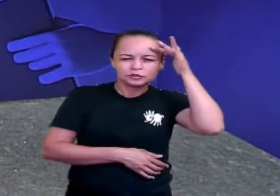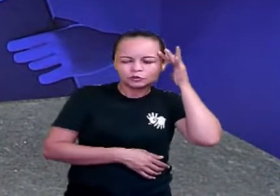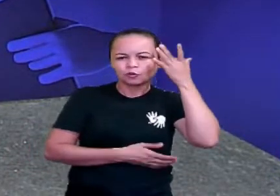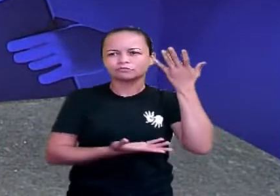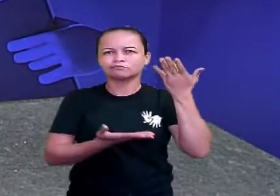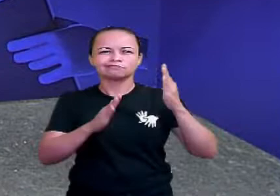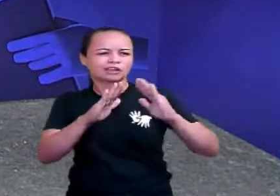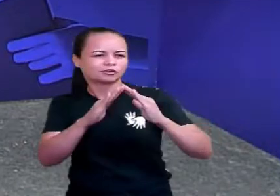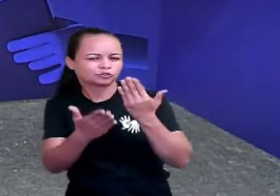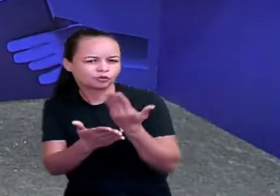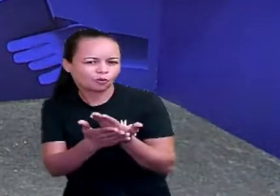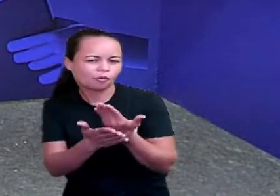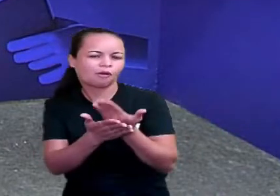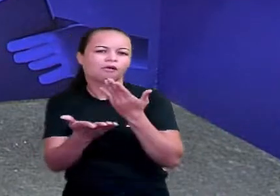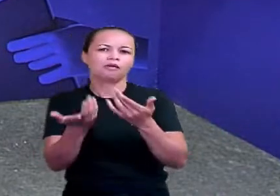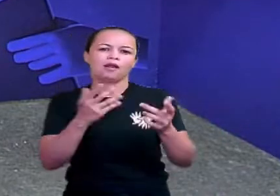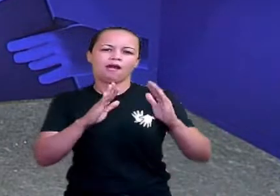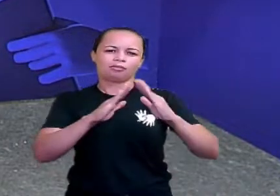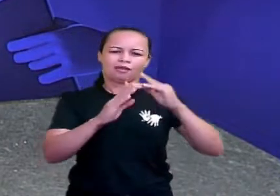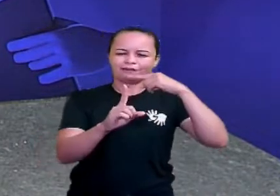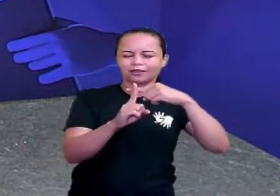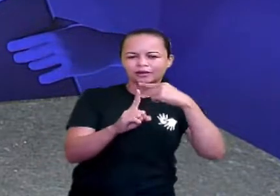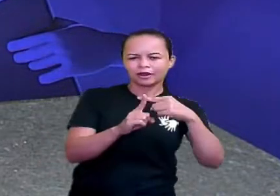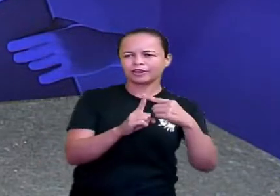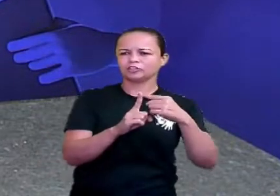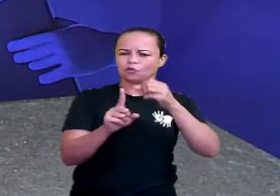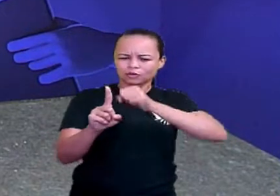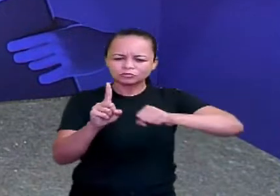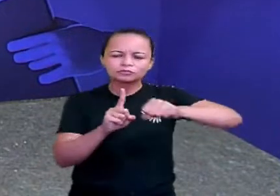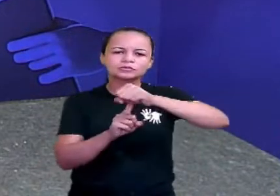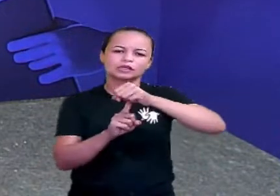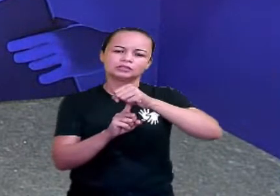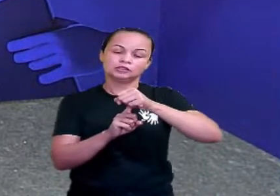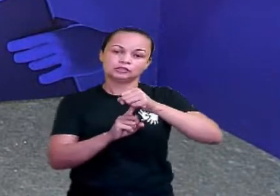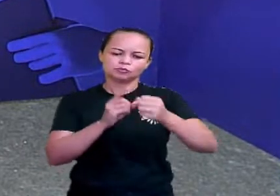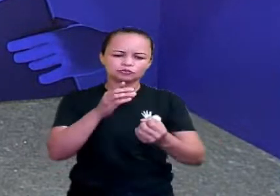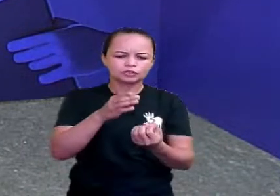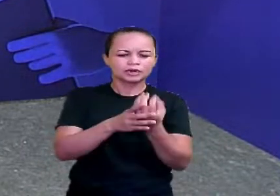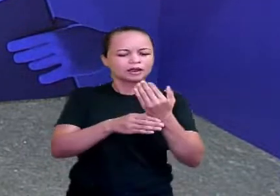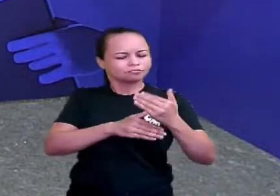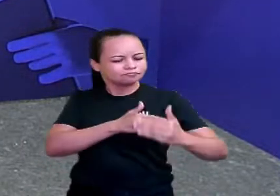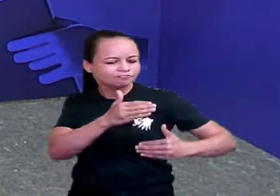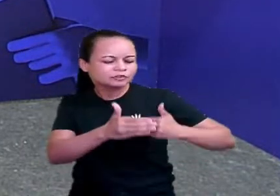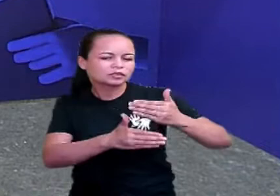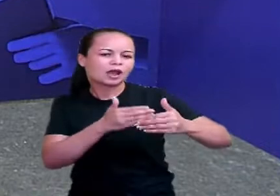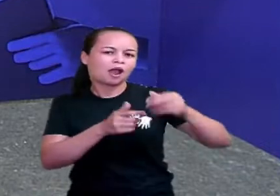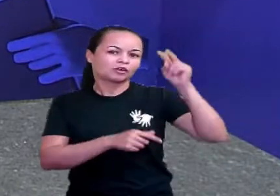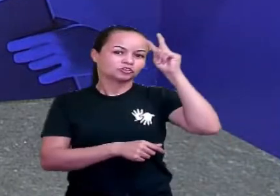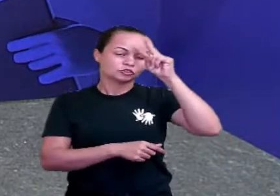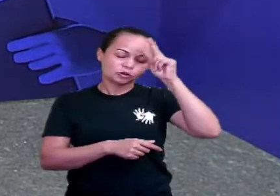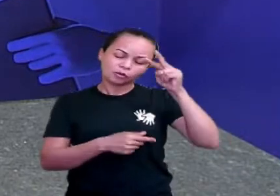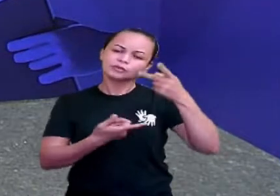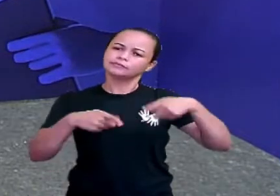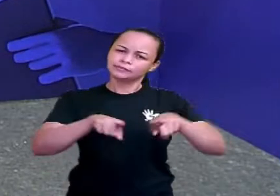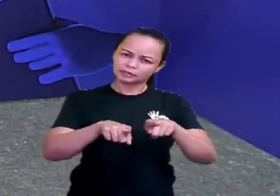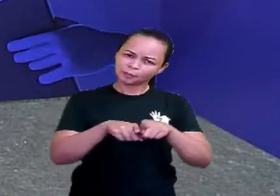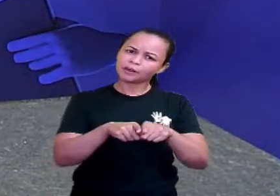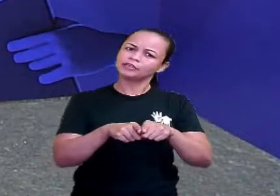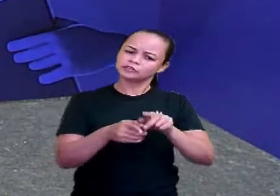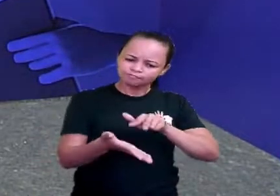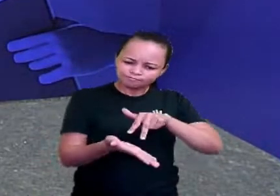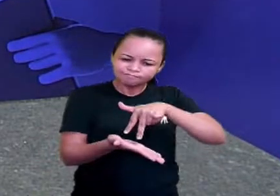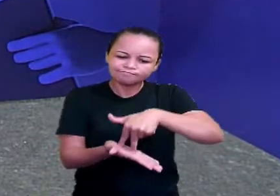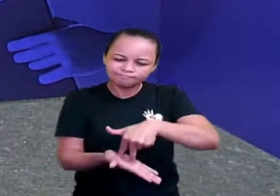igreja, numa sociedade como um todo, a gente está construindo a nossa história e a gente está fazendo parte da história de outras